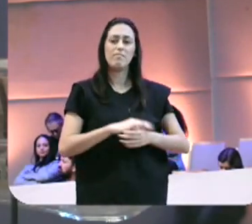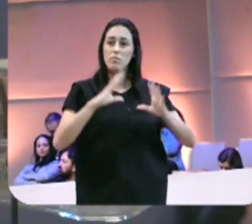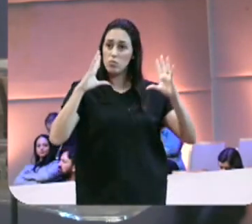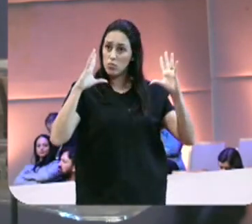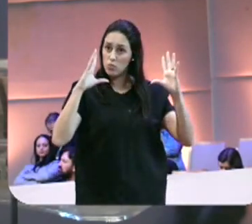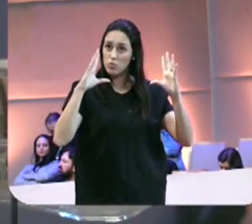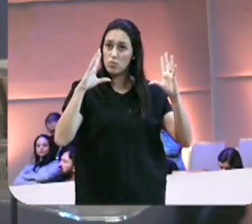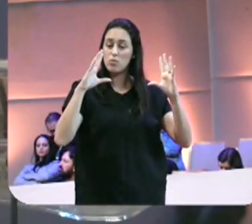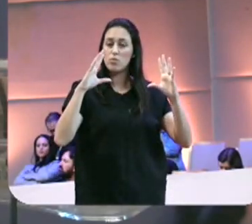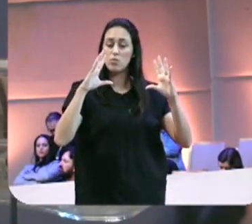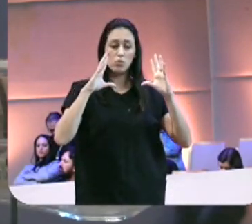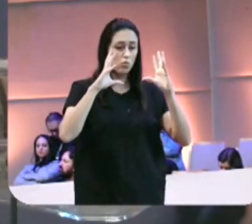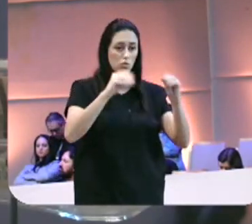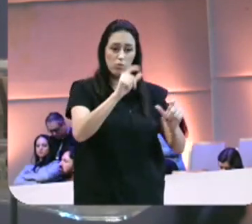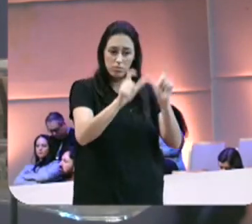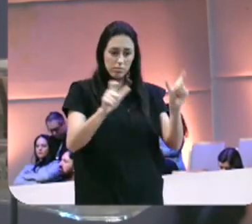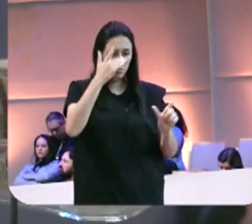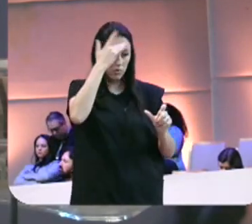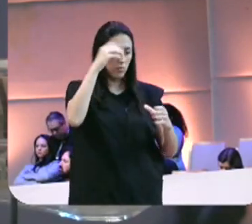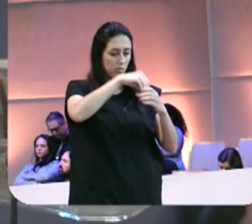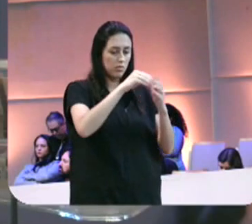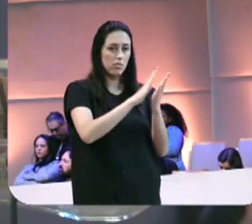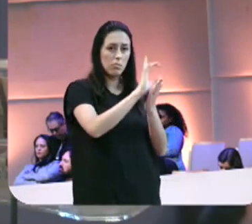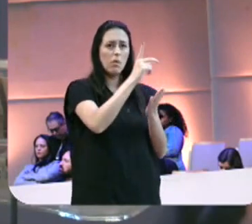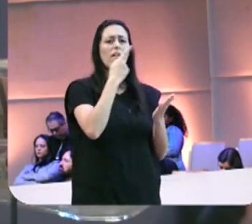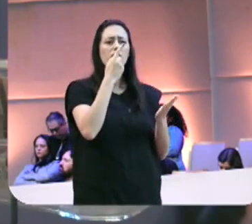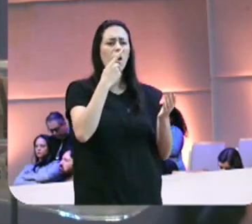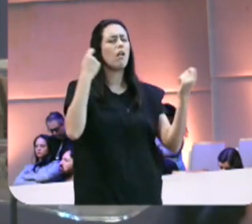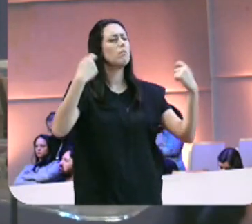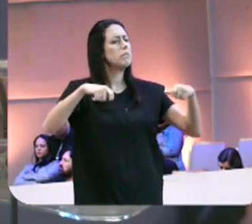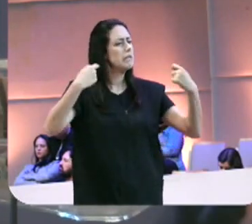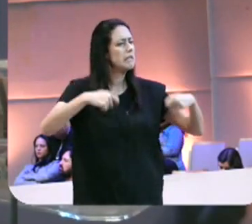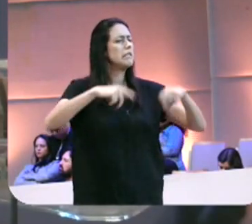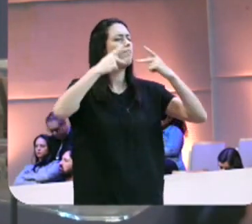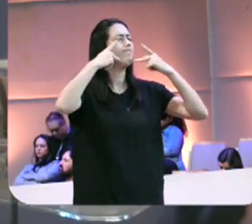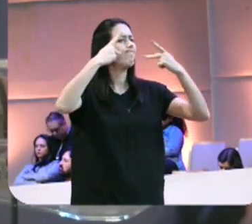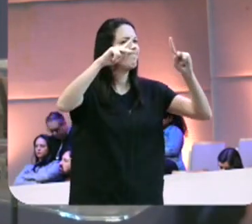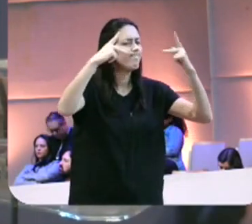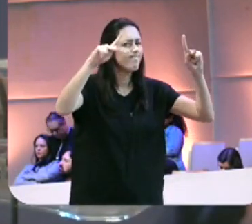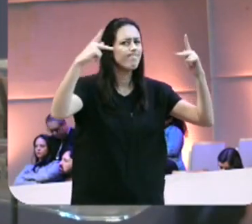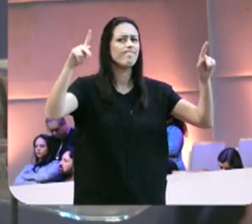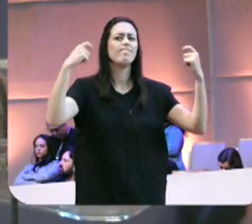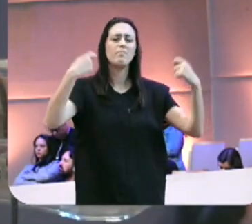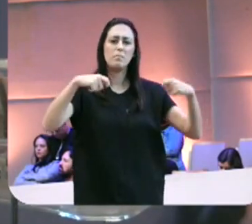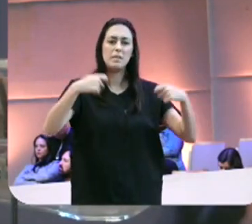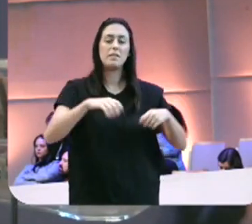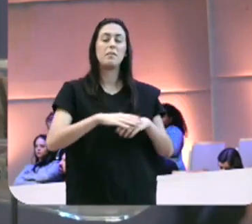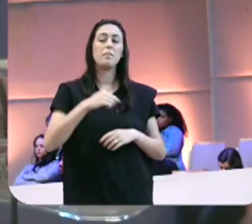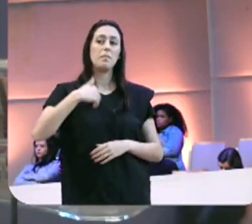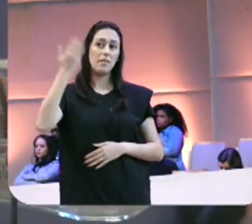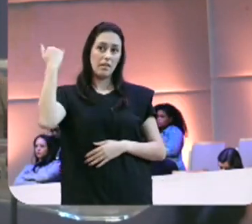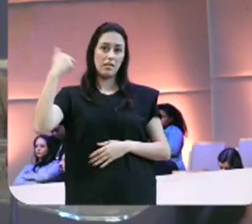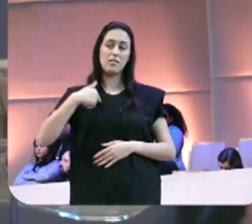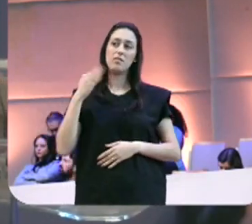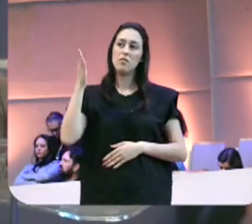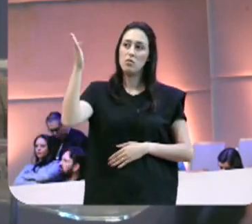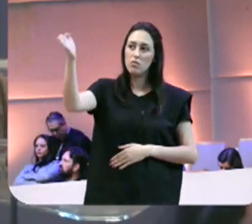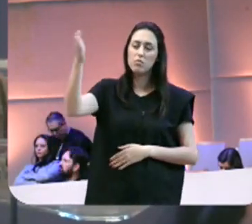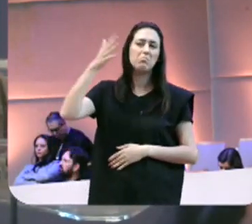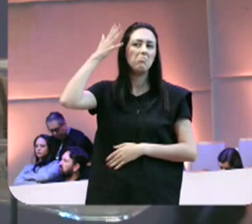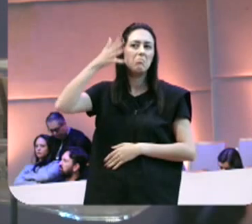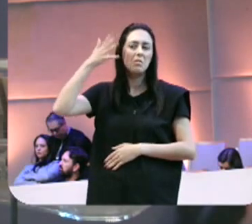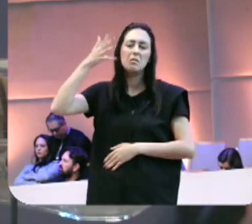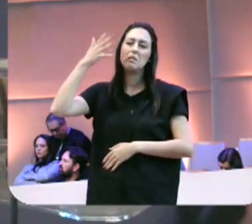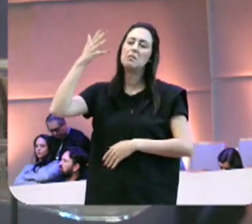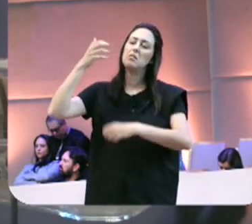mesma coisa: pregue essa santa palavra. Eu estava participando de um treinamento de evangelismo algum tempo atrás, e o